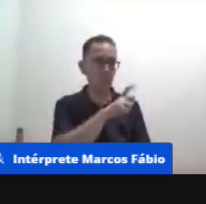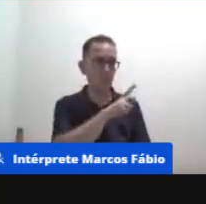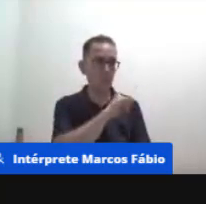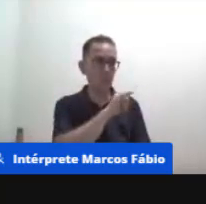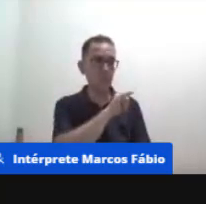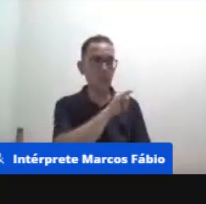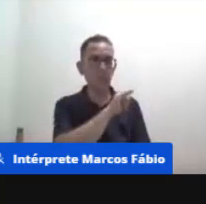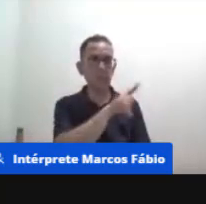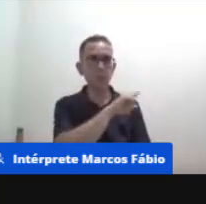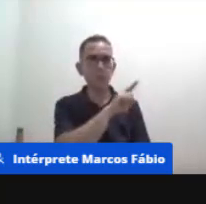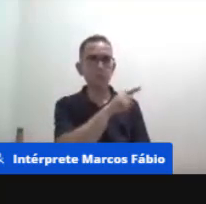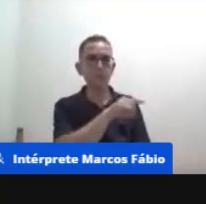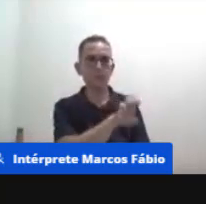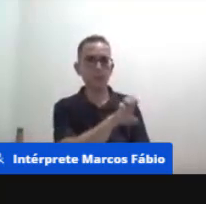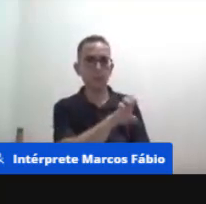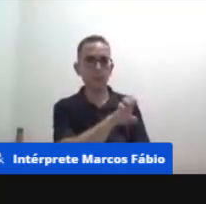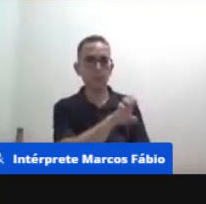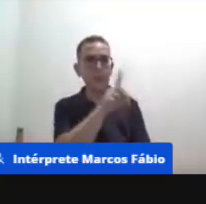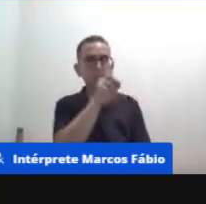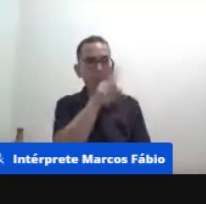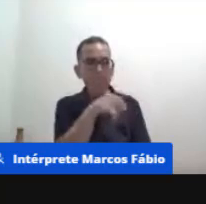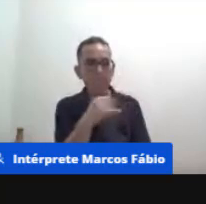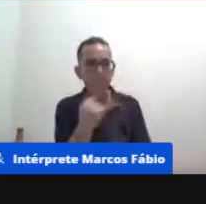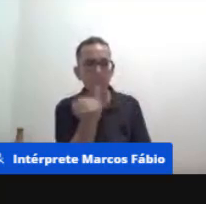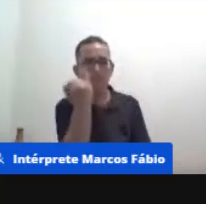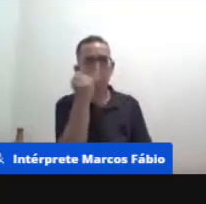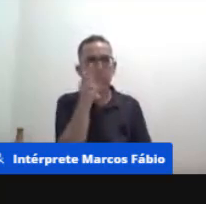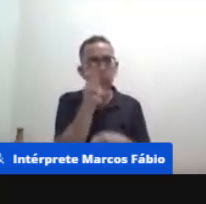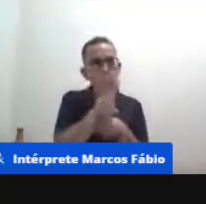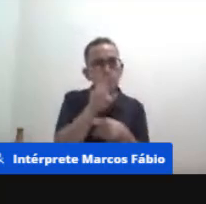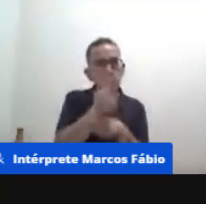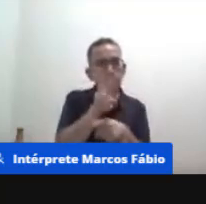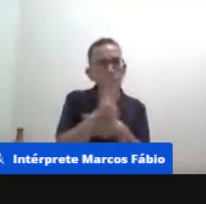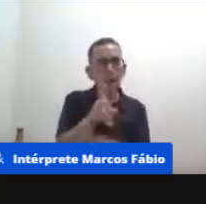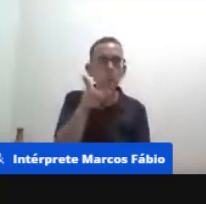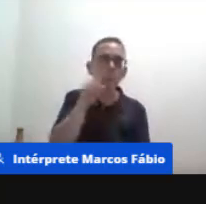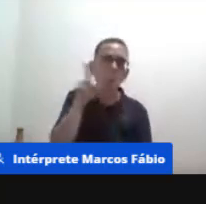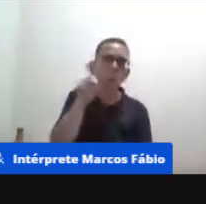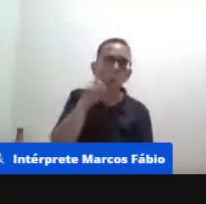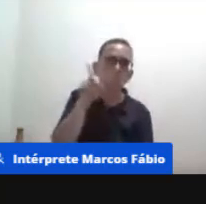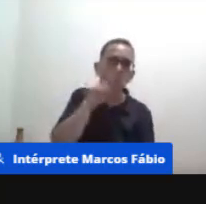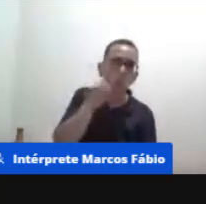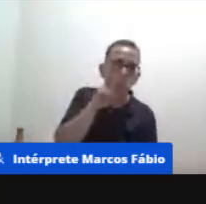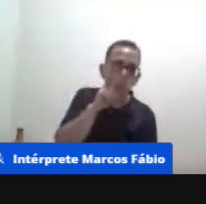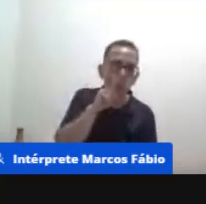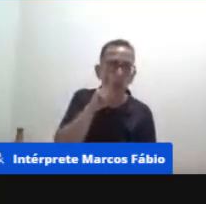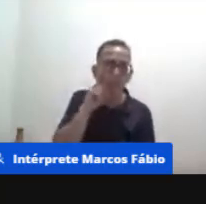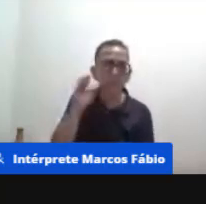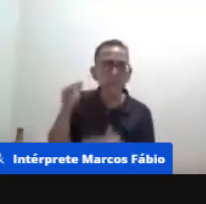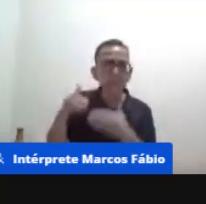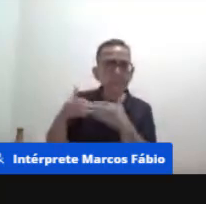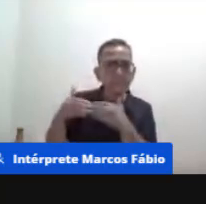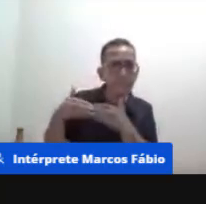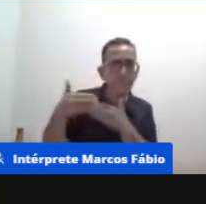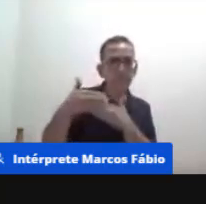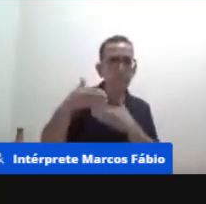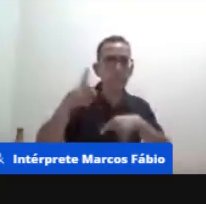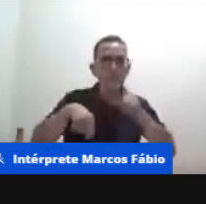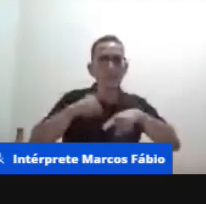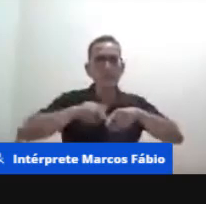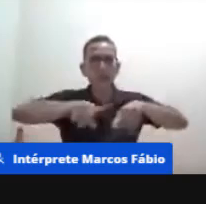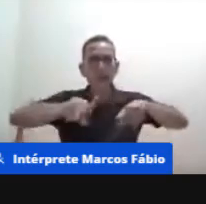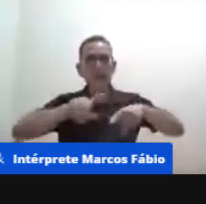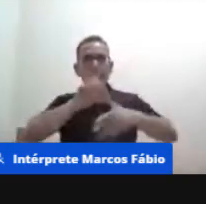o que é importante, que deve ser cuidado a todo momento, desde a elaboração dos materiais quanto das